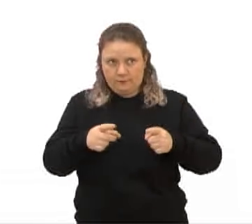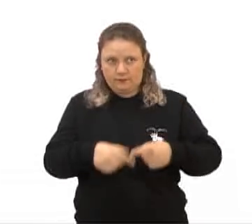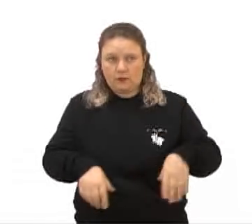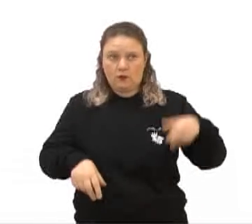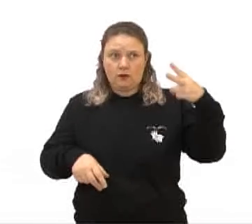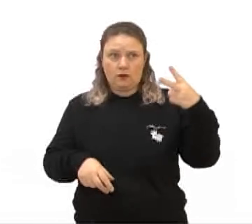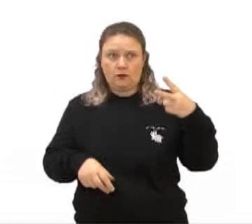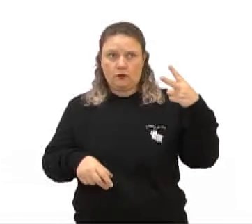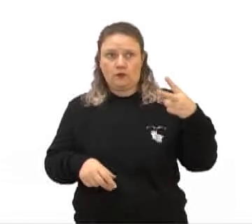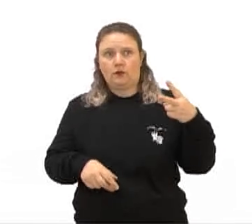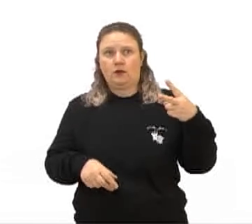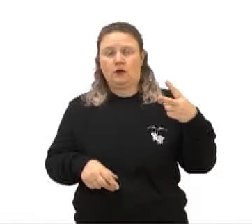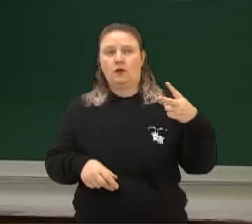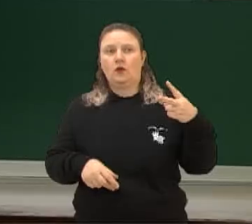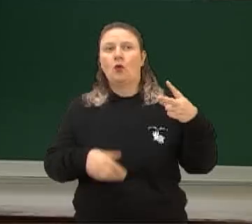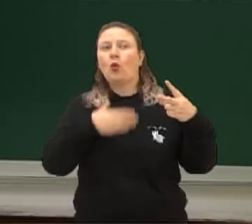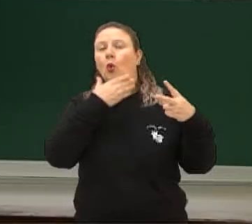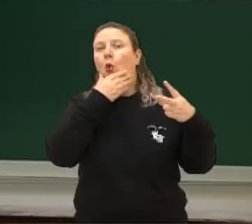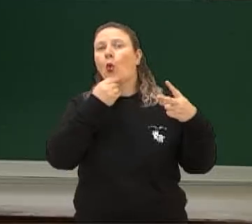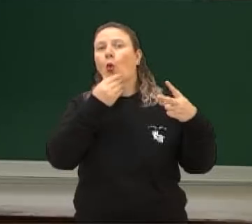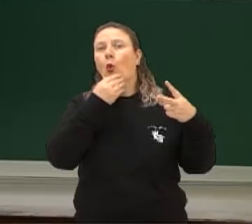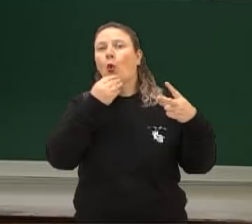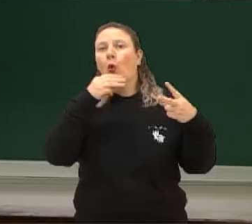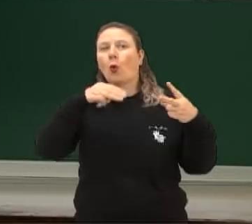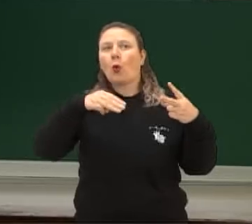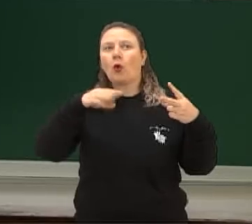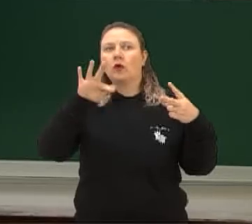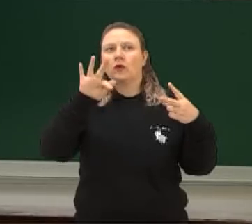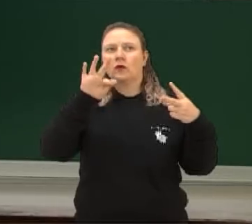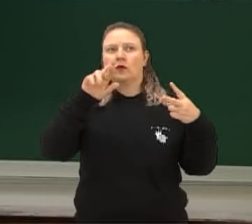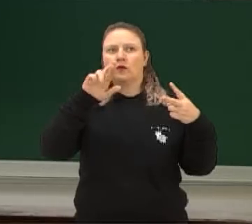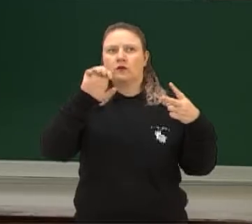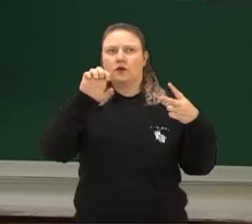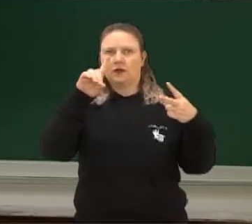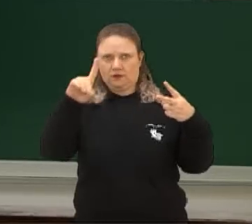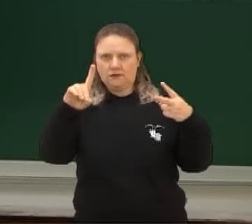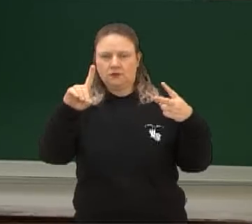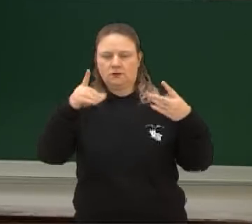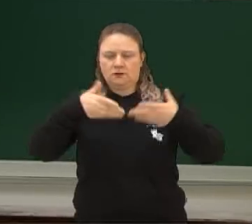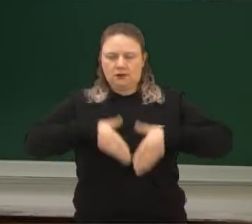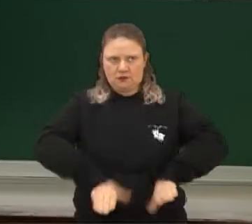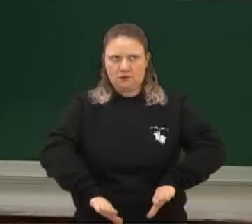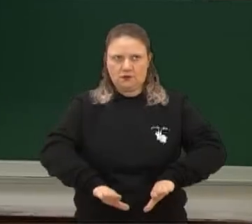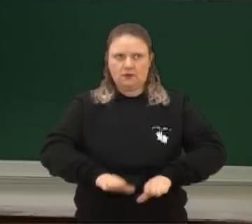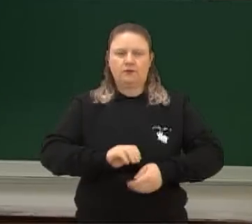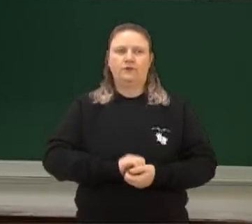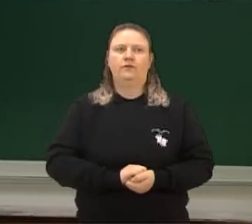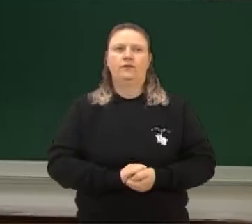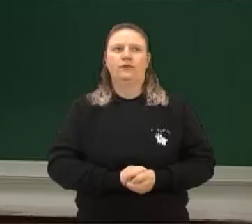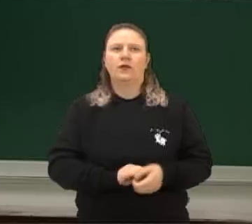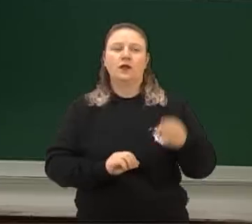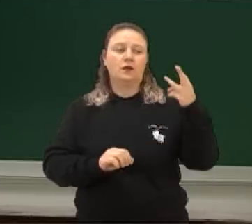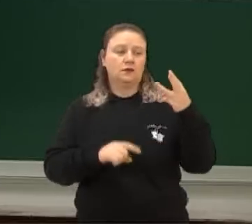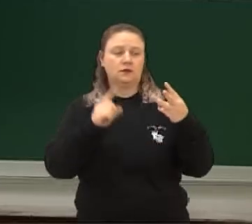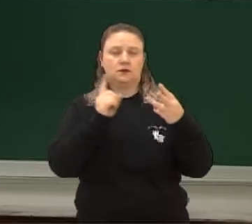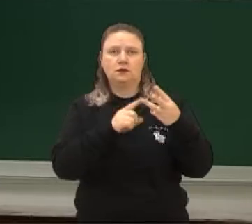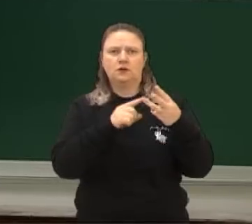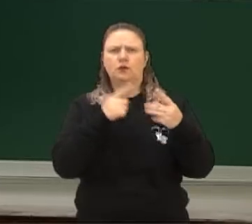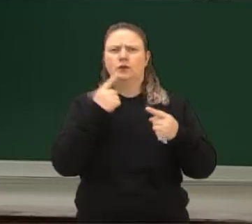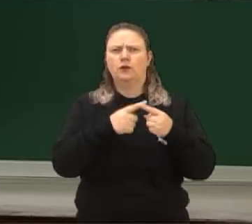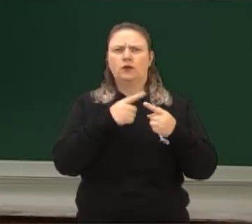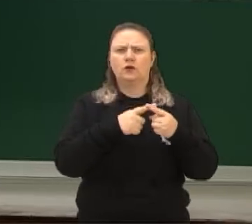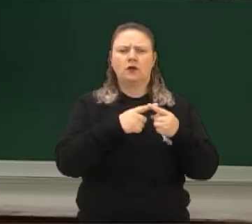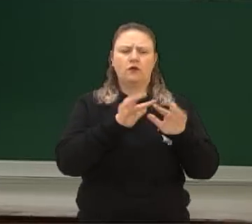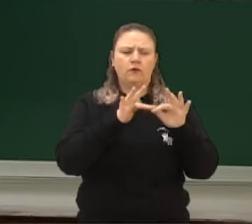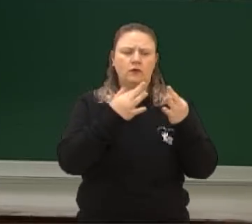In Zanzibar. Zanzibar foi onde ele nasceu. E por que que ele e a sua família mudaram-se para a